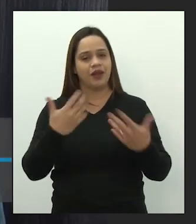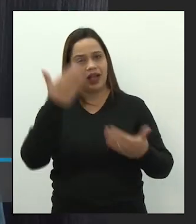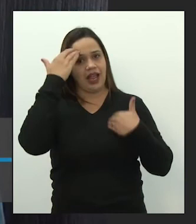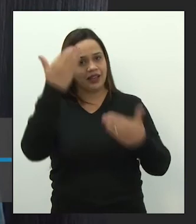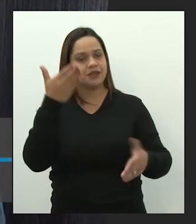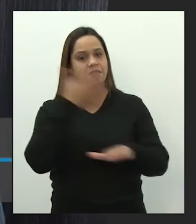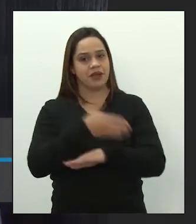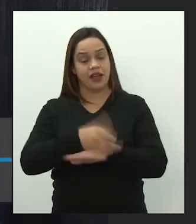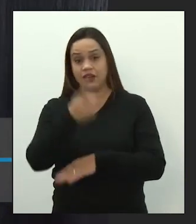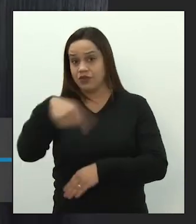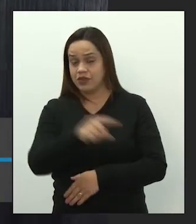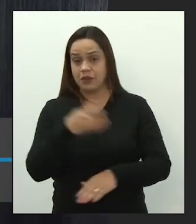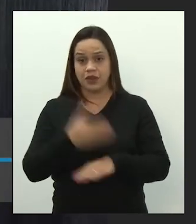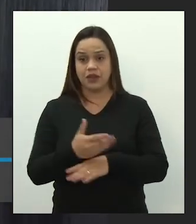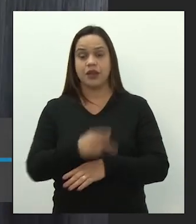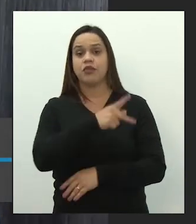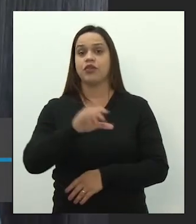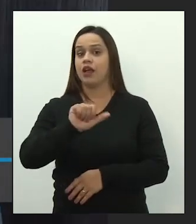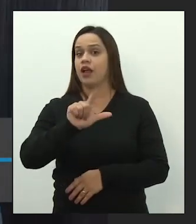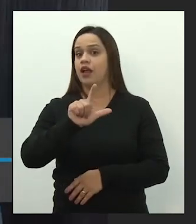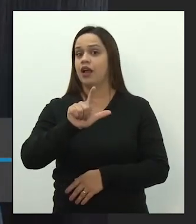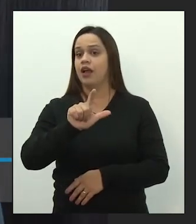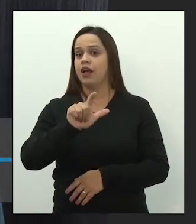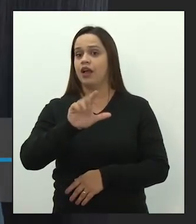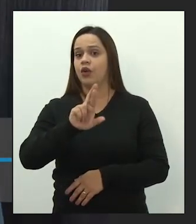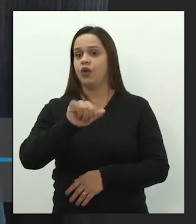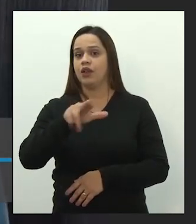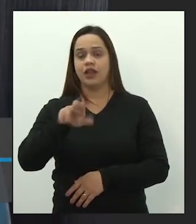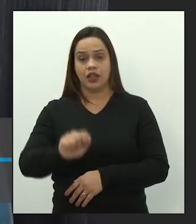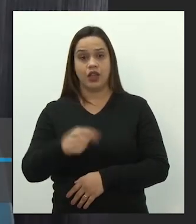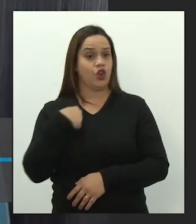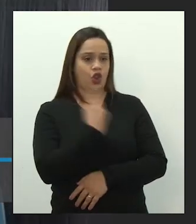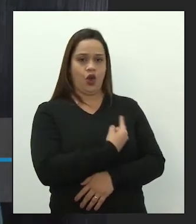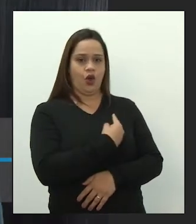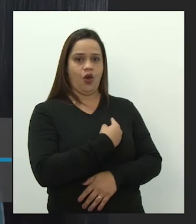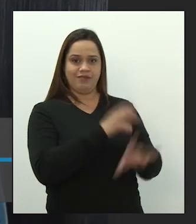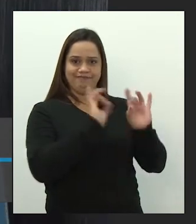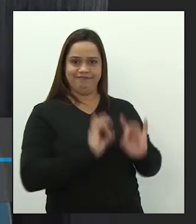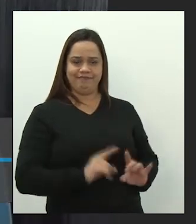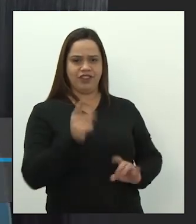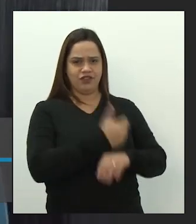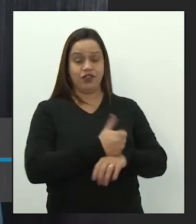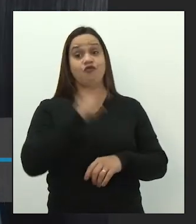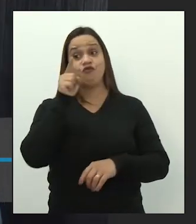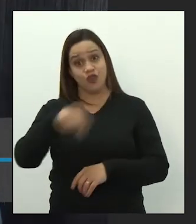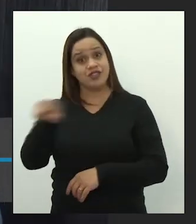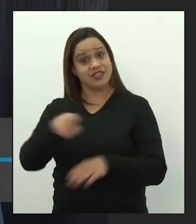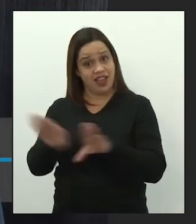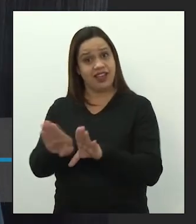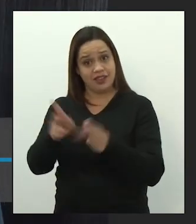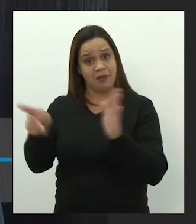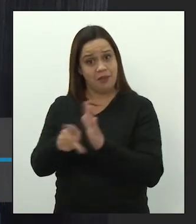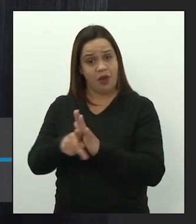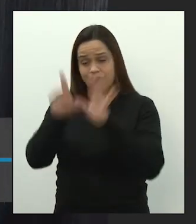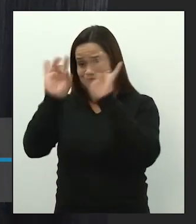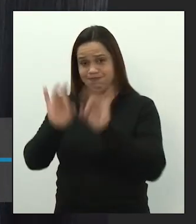de todos. E, professora Carolina, não somos nós que somos excelentes, vocês que são excelentes. A gente está aqui por causa de vocês, tá bom? Vocês são